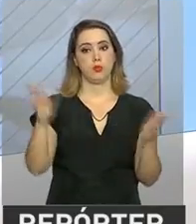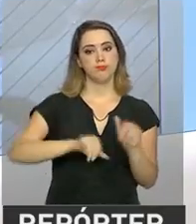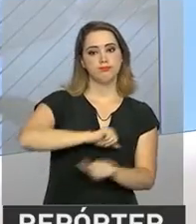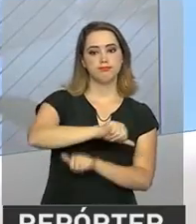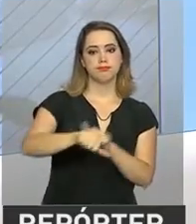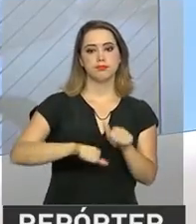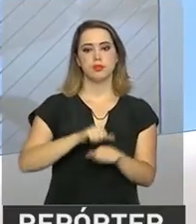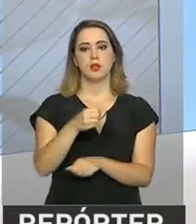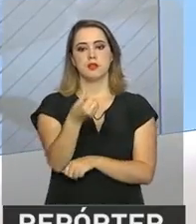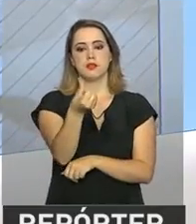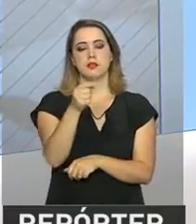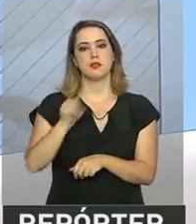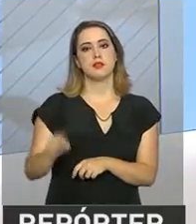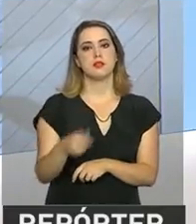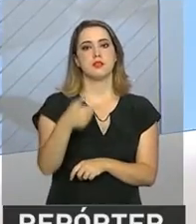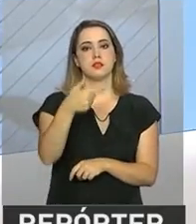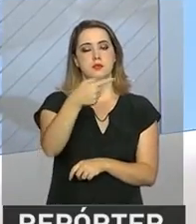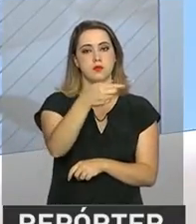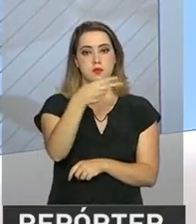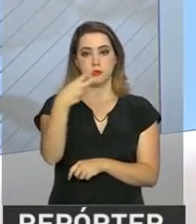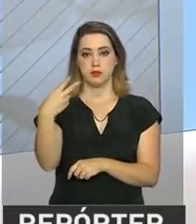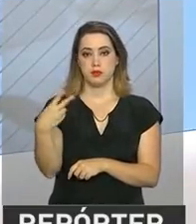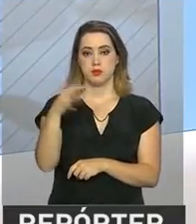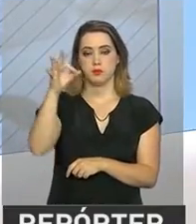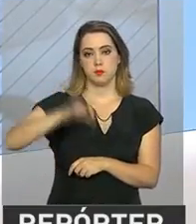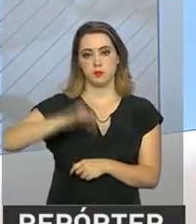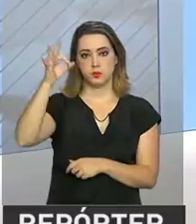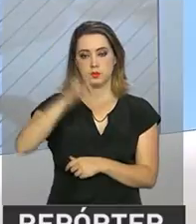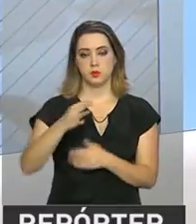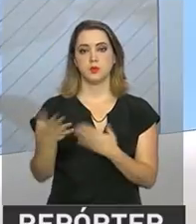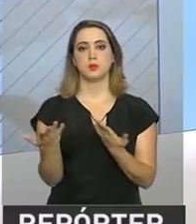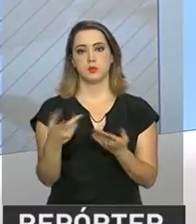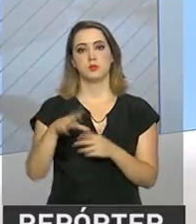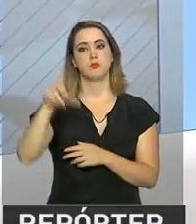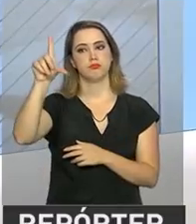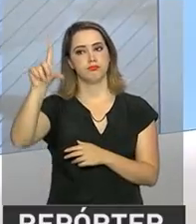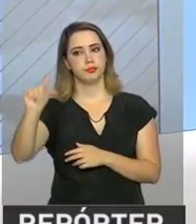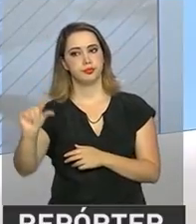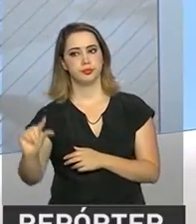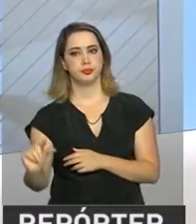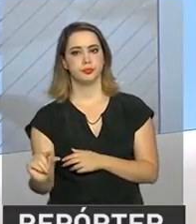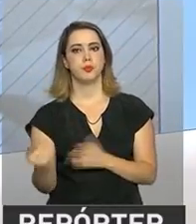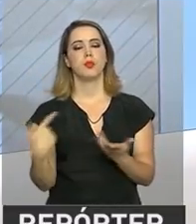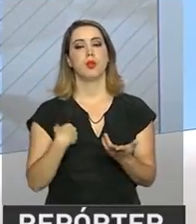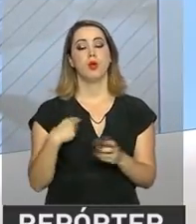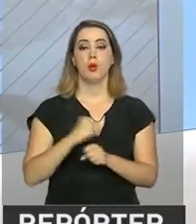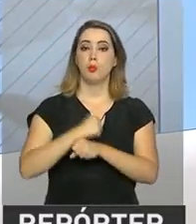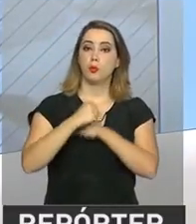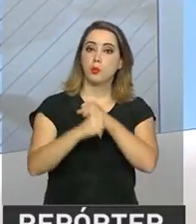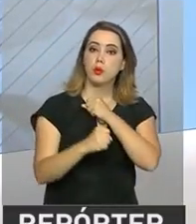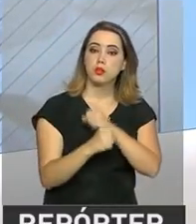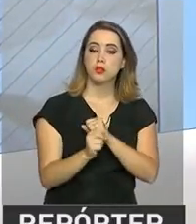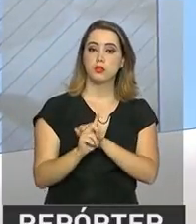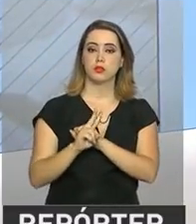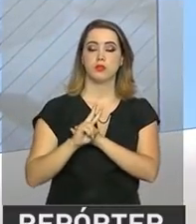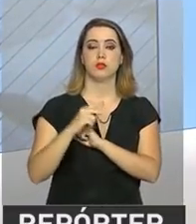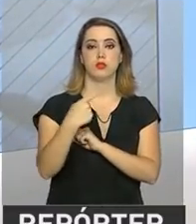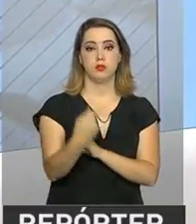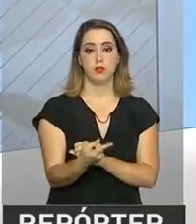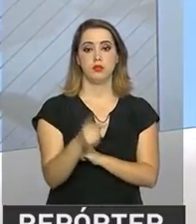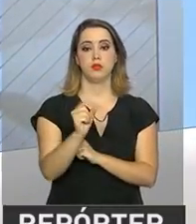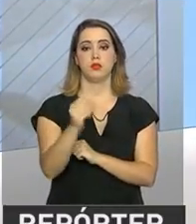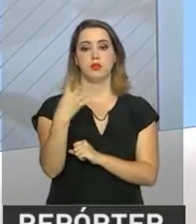6,72 por cento para a inflação de 2016 já para 2017 os analistas prevêem inflação de